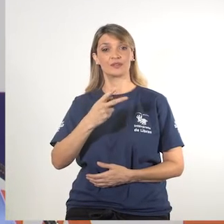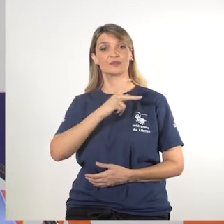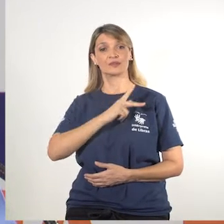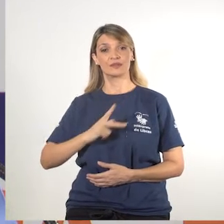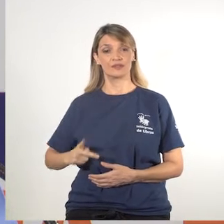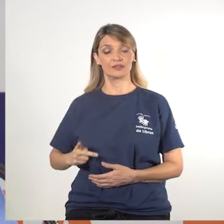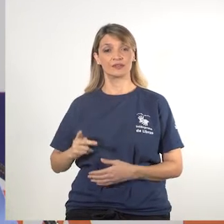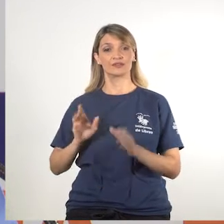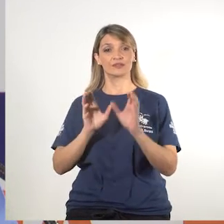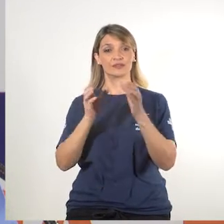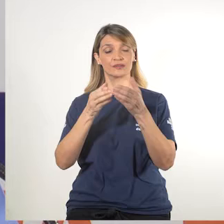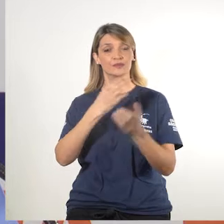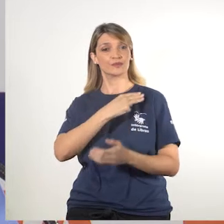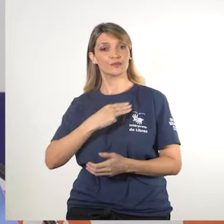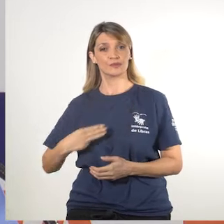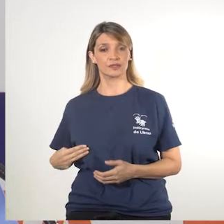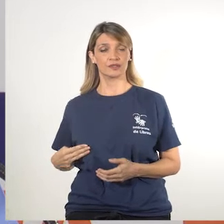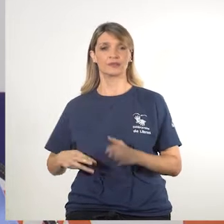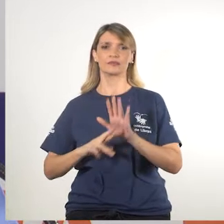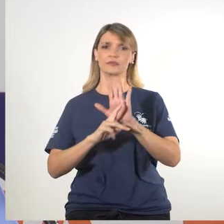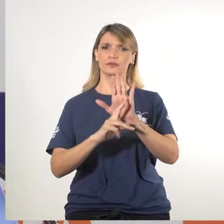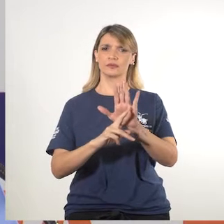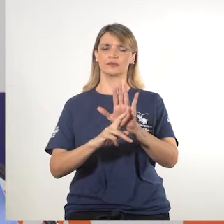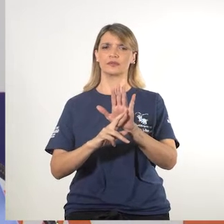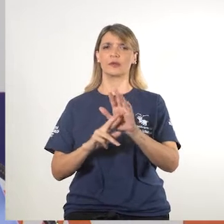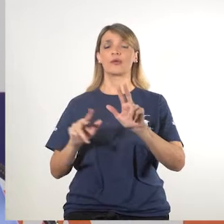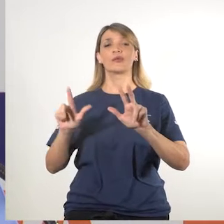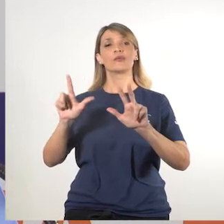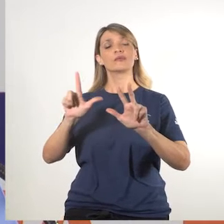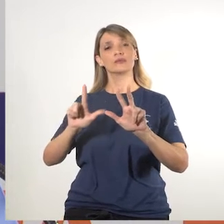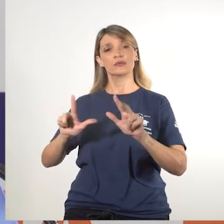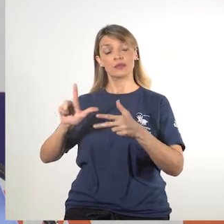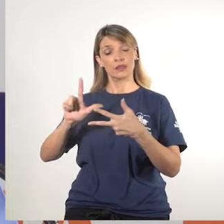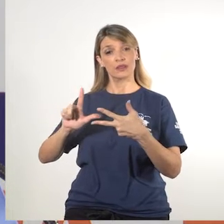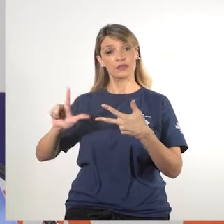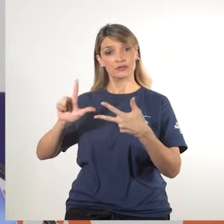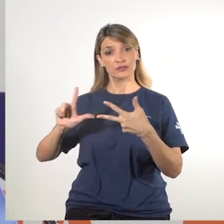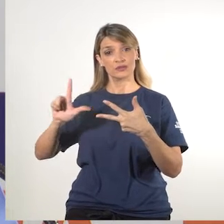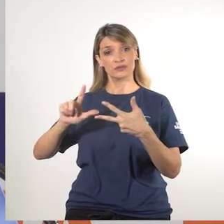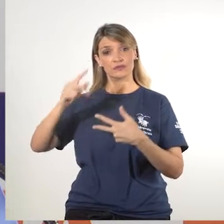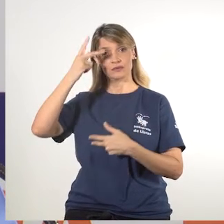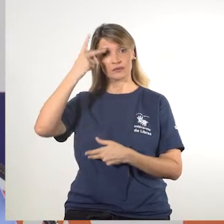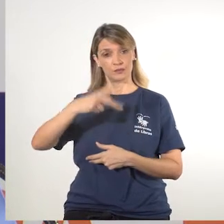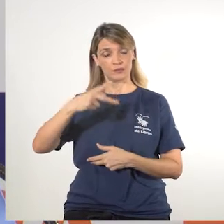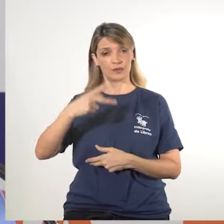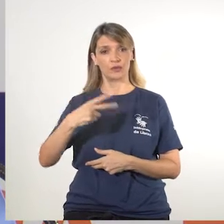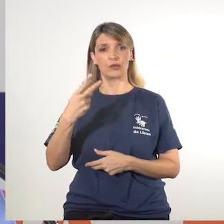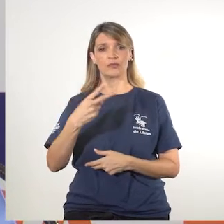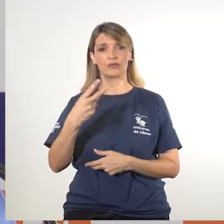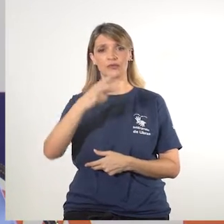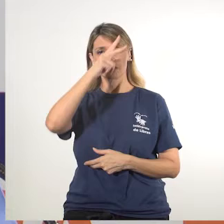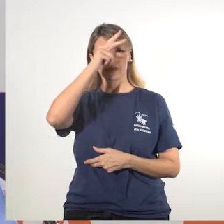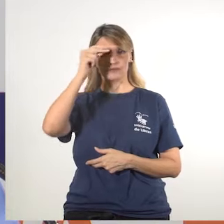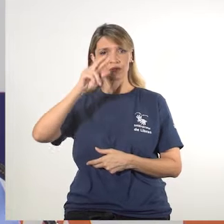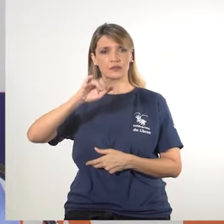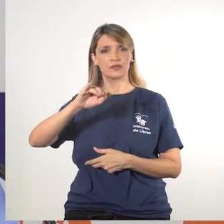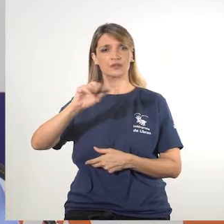Municipal, representando o Legislativo da cidade de São Paulo, vice-prefeito Ricardo